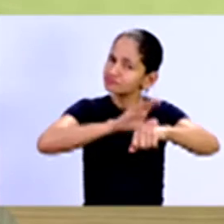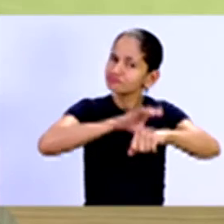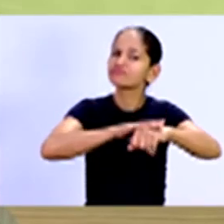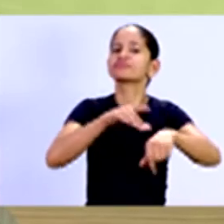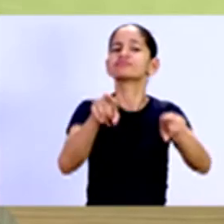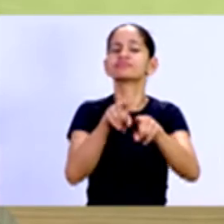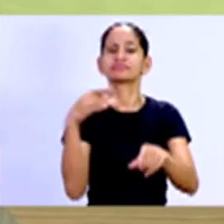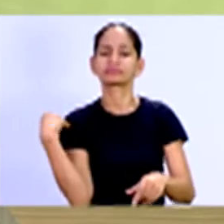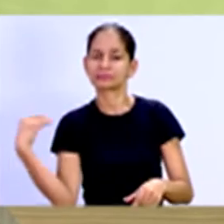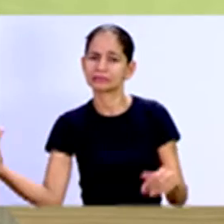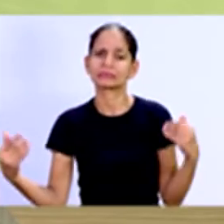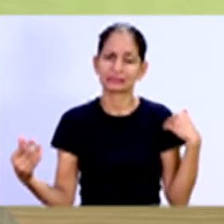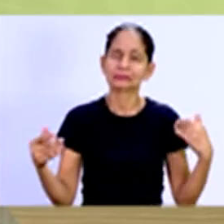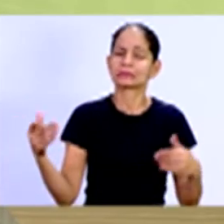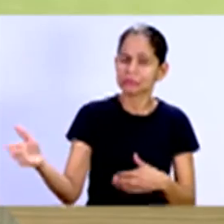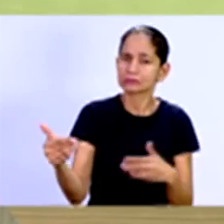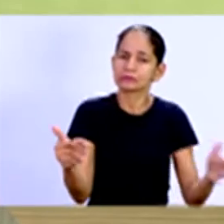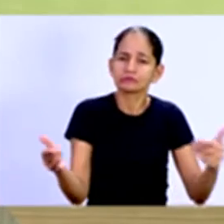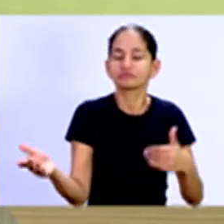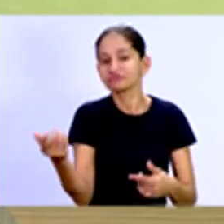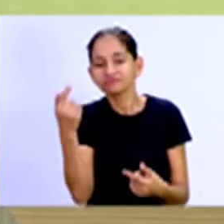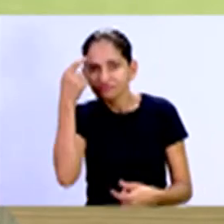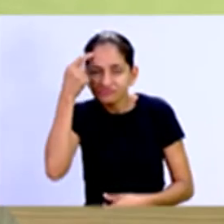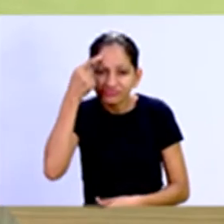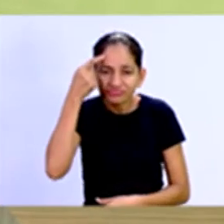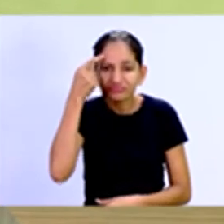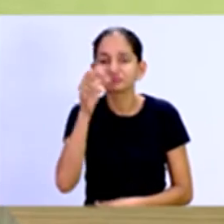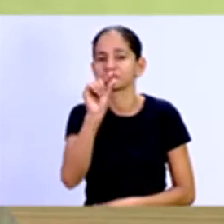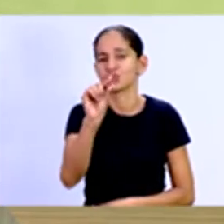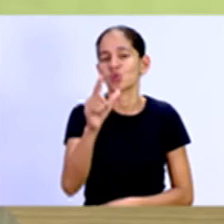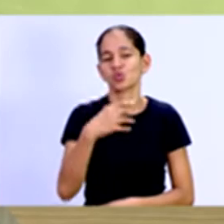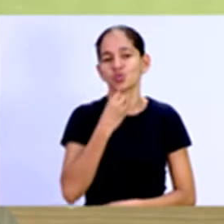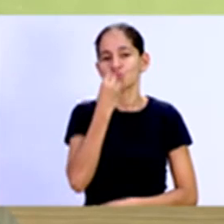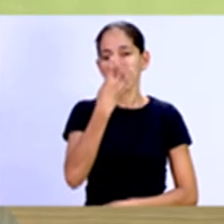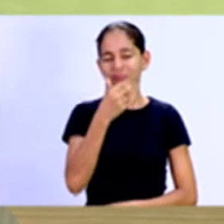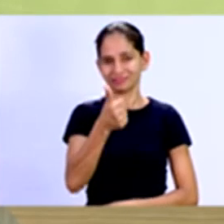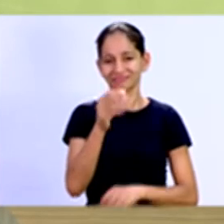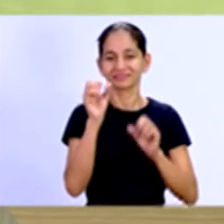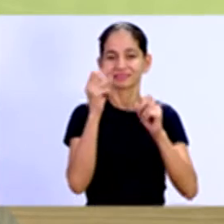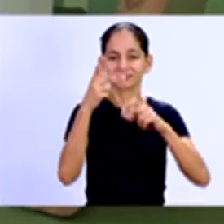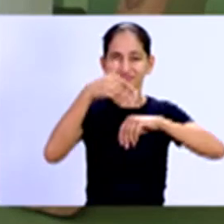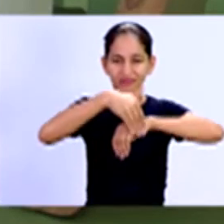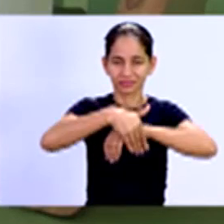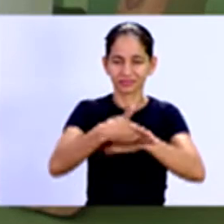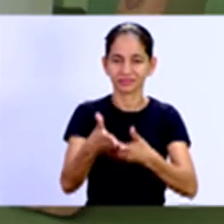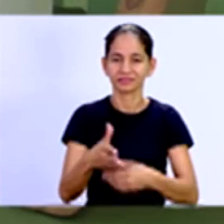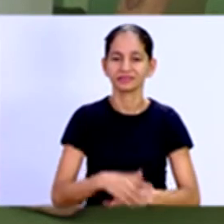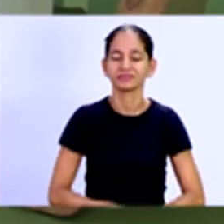vocês a provocações que a filosofia e que as nossas aulas nos trazem. Boa noite.